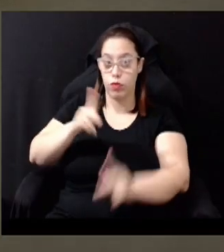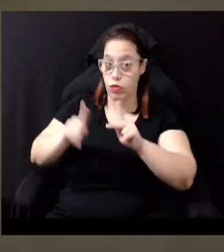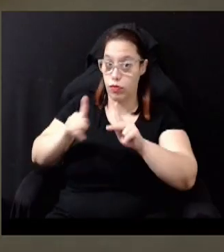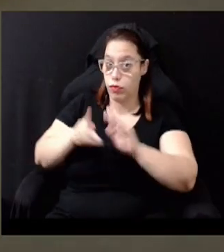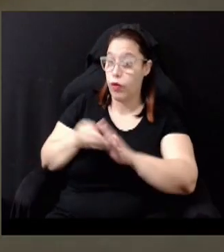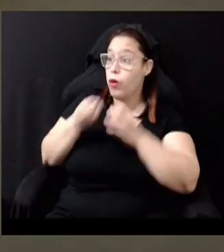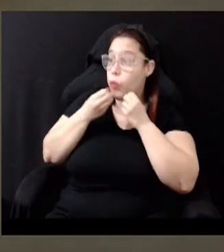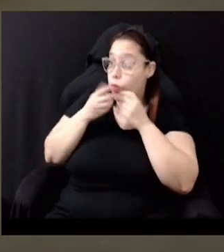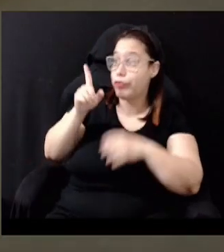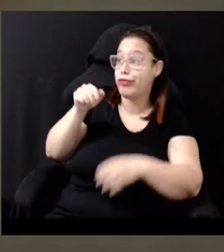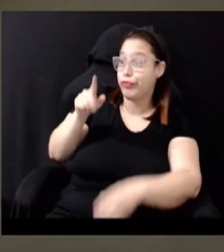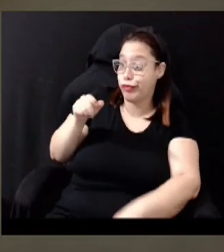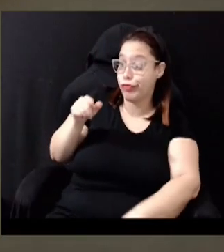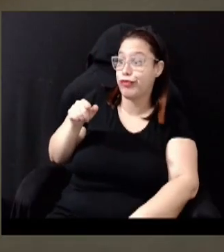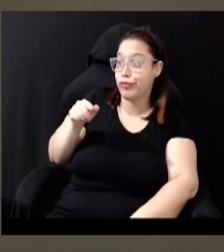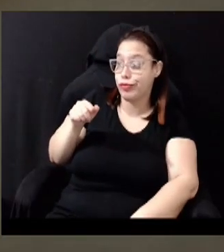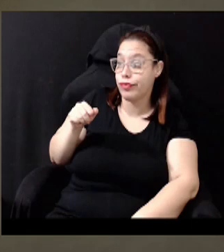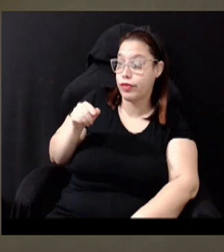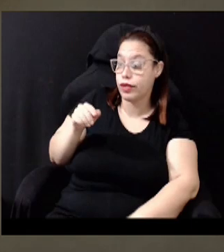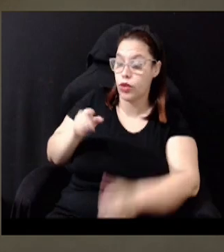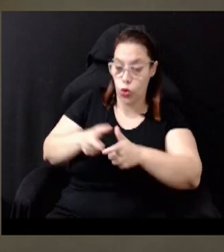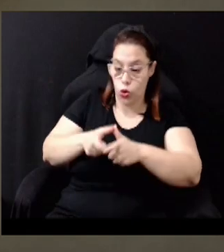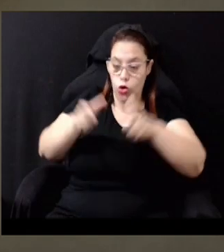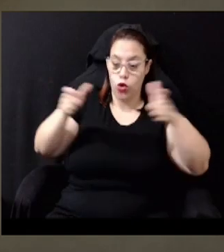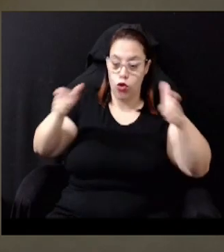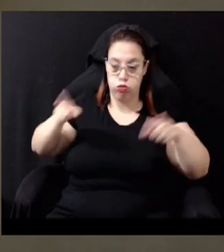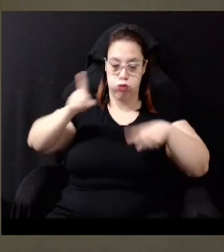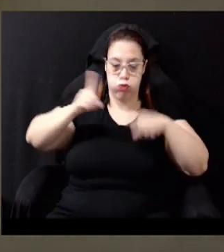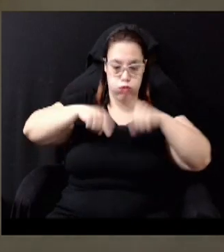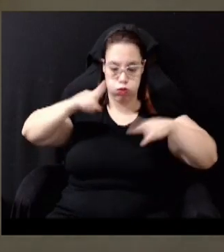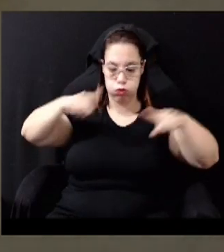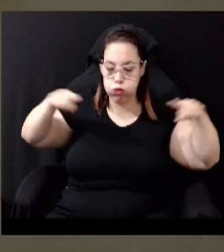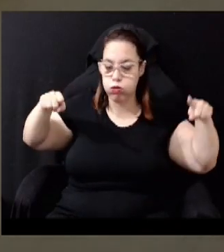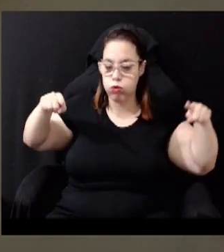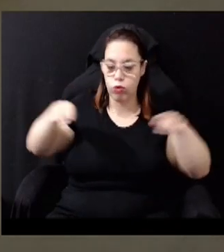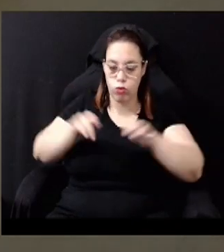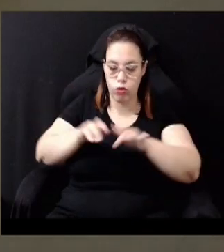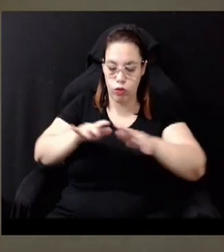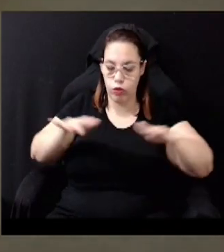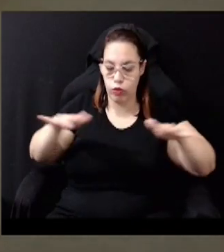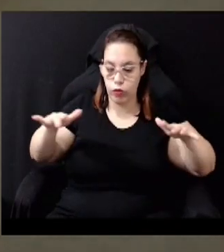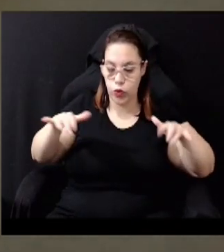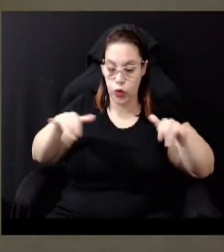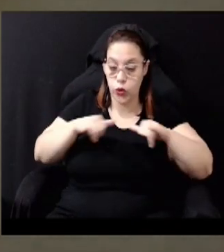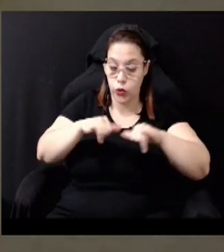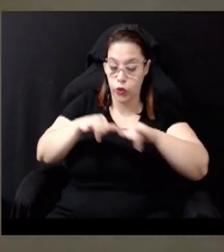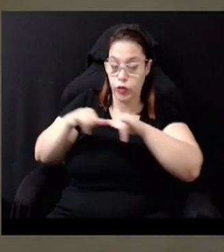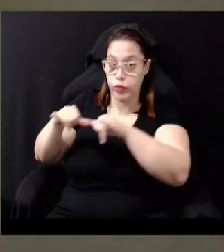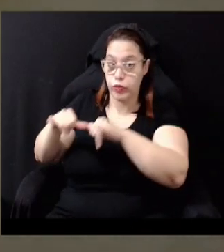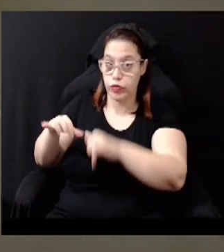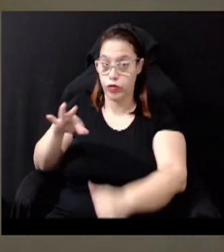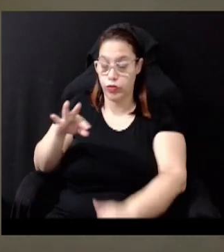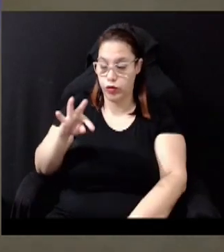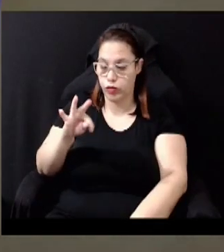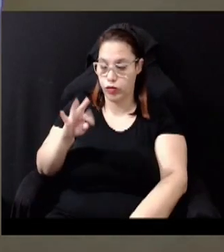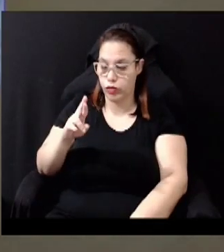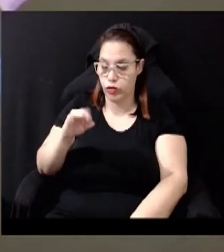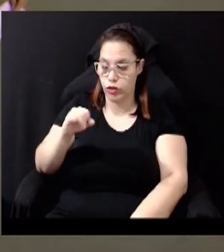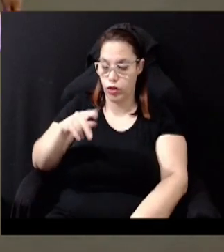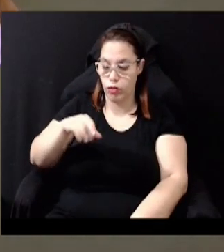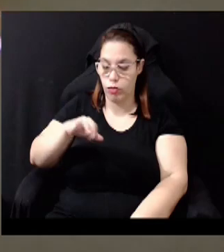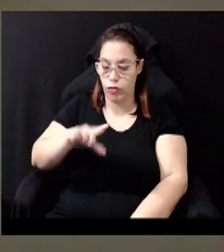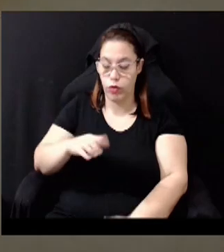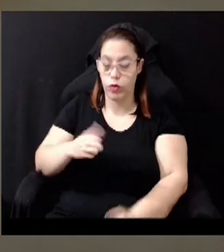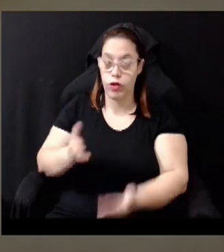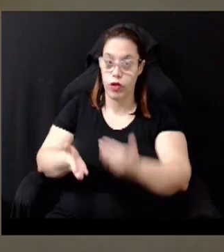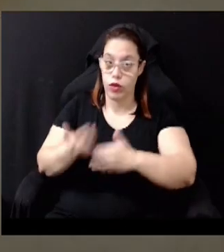estação conta com uma ampla variedade e maior volume de mercadorias tropicais em relação a outras épocas